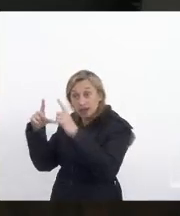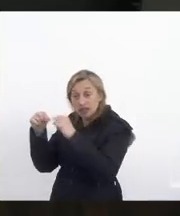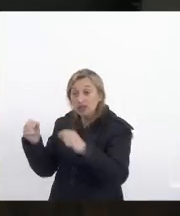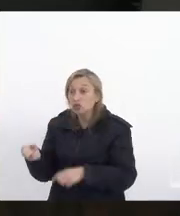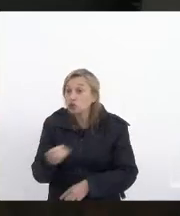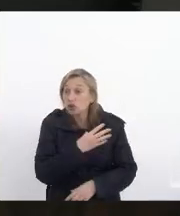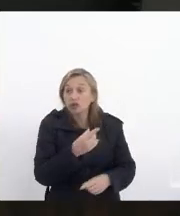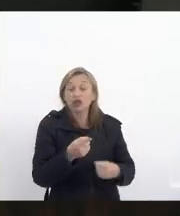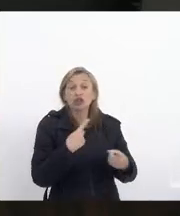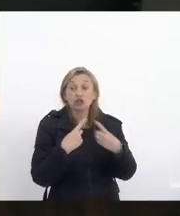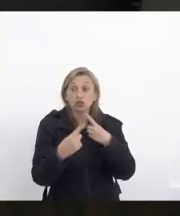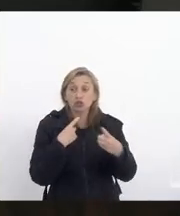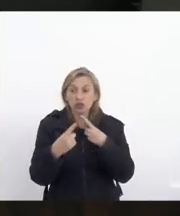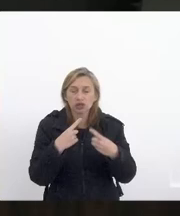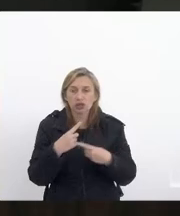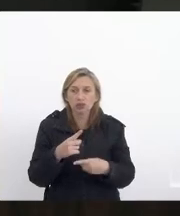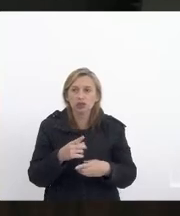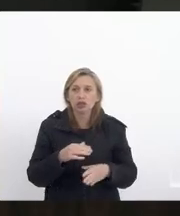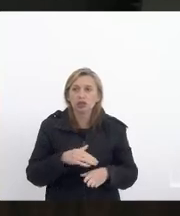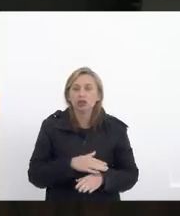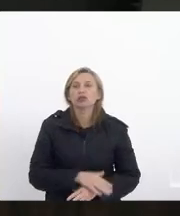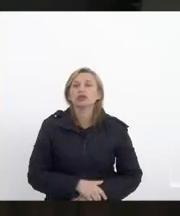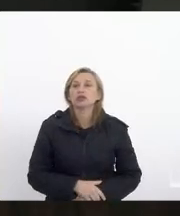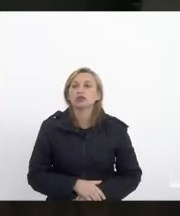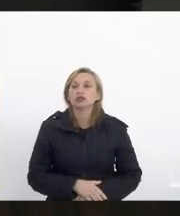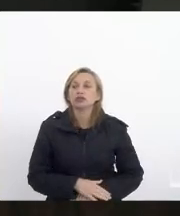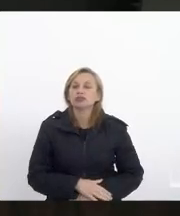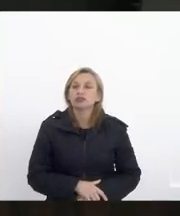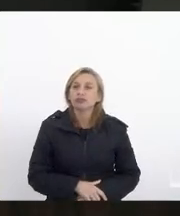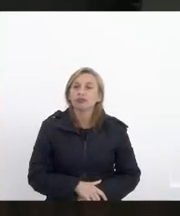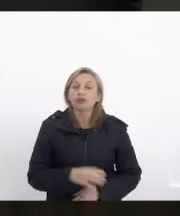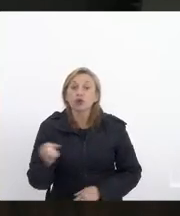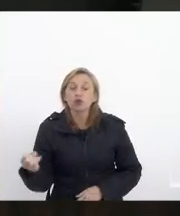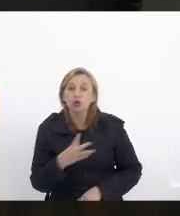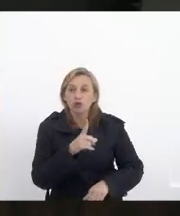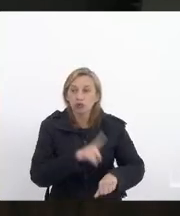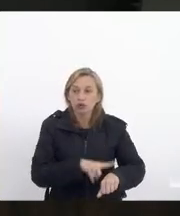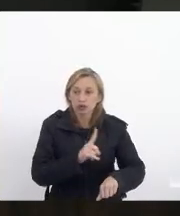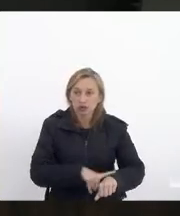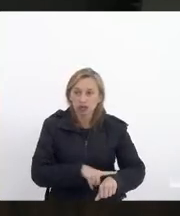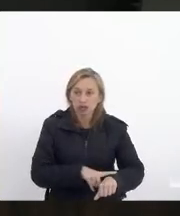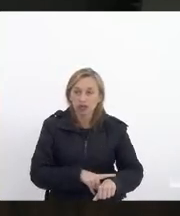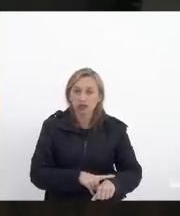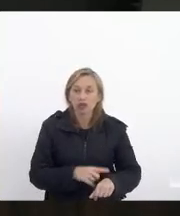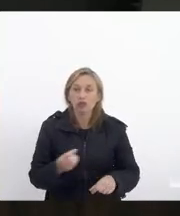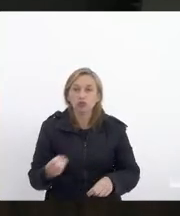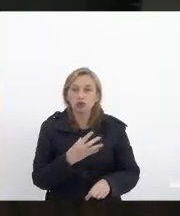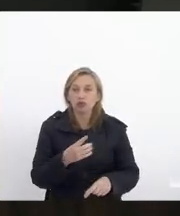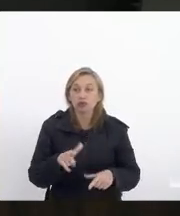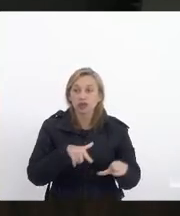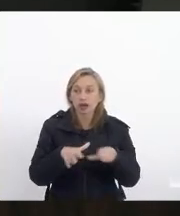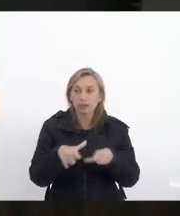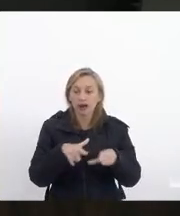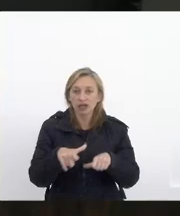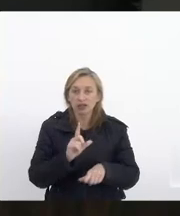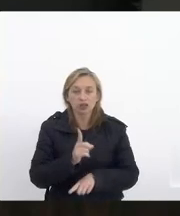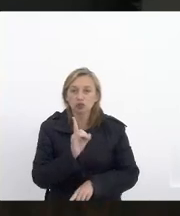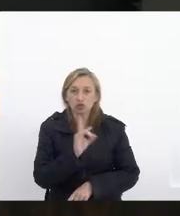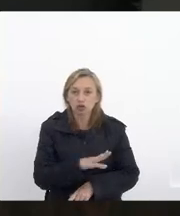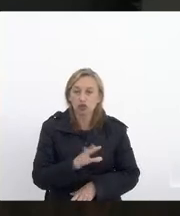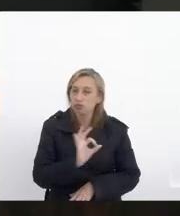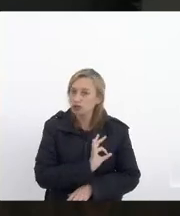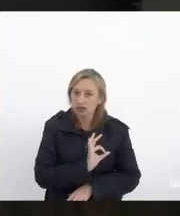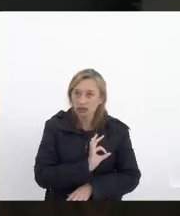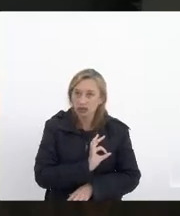discussão daqueles que se habilitarão num novo tempo, a esse novo serviço. E não serão só os